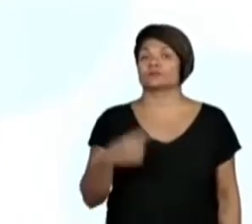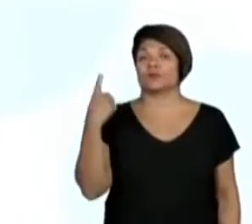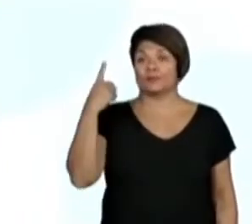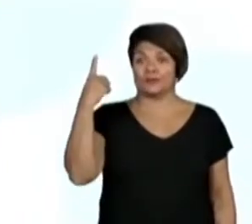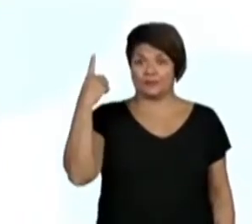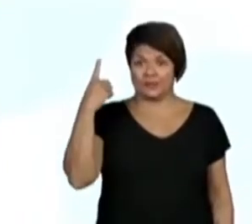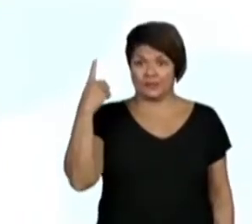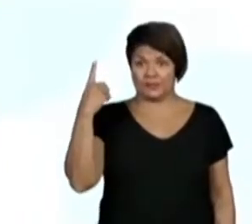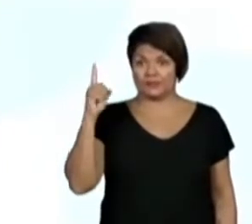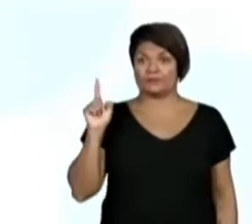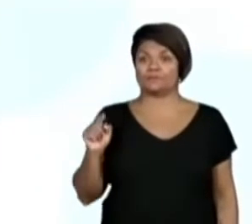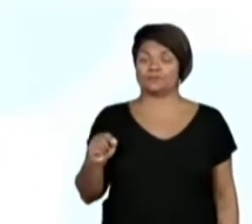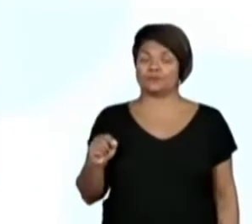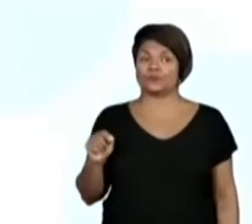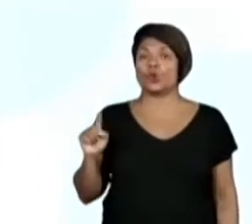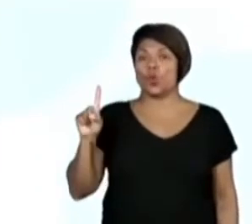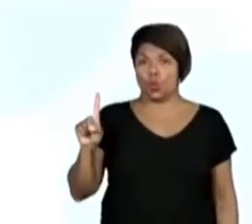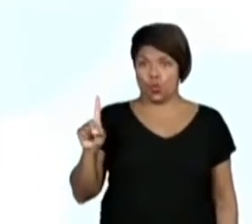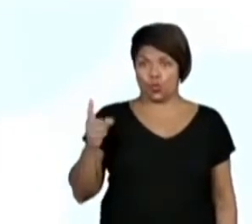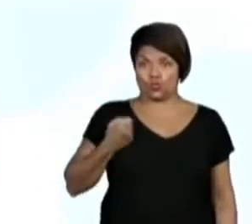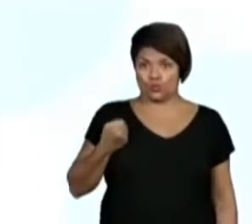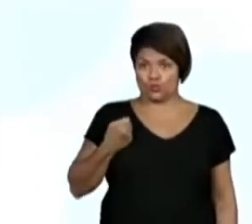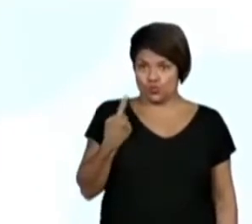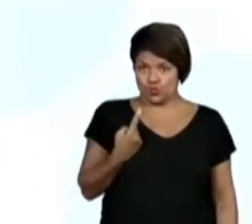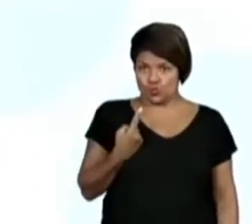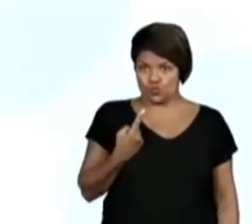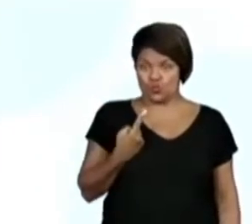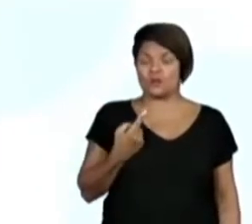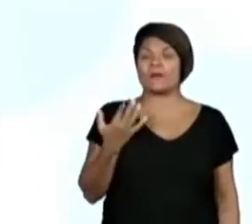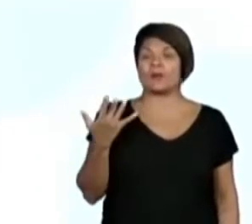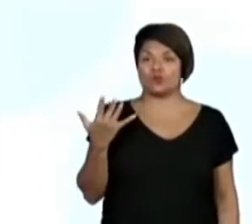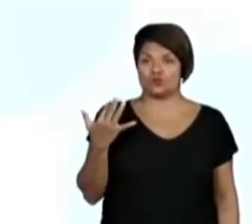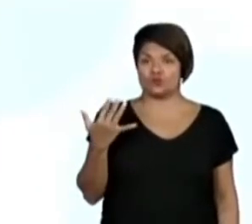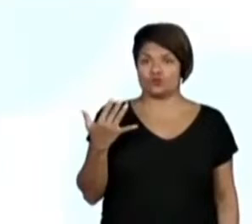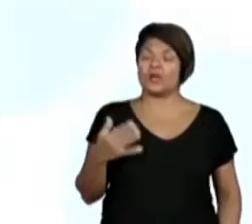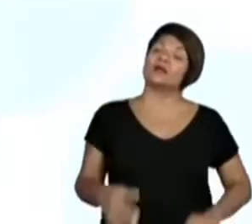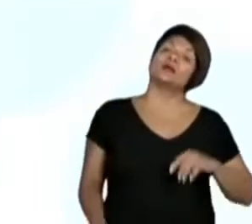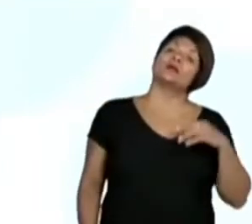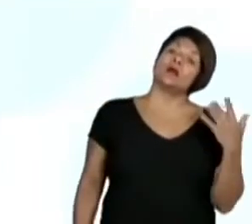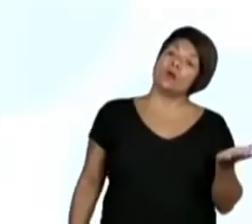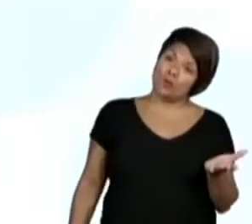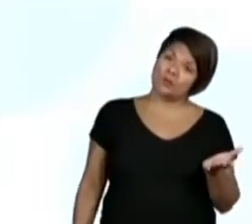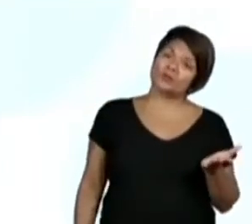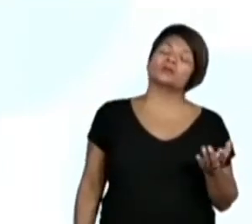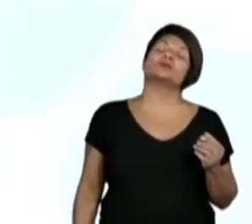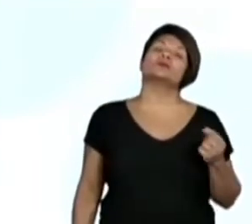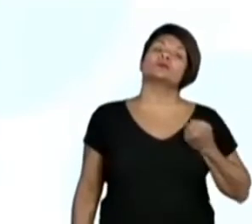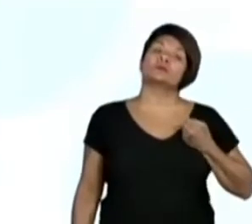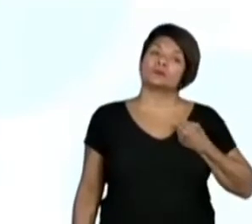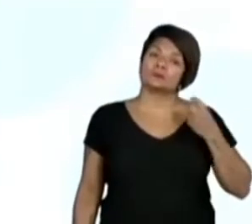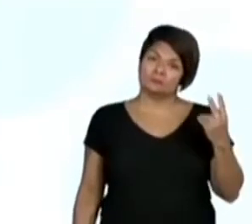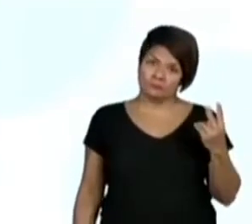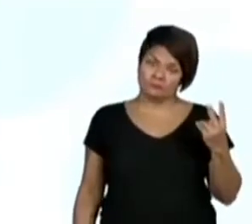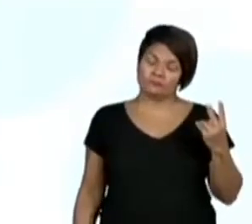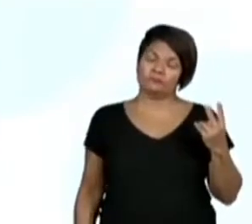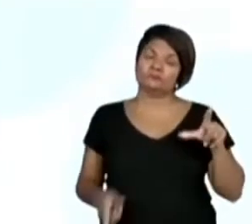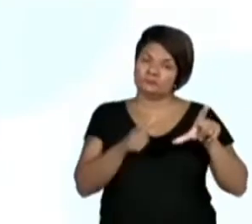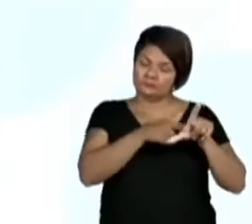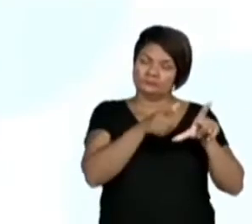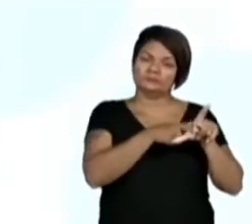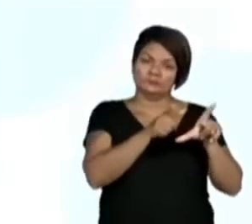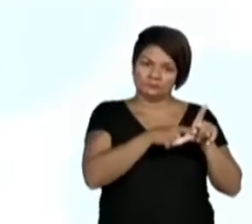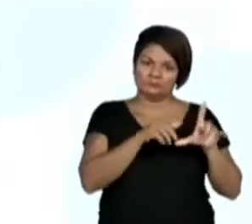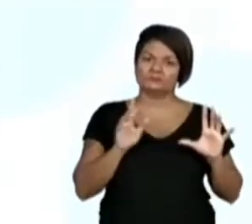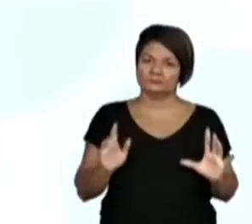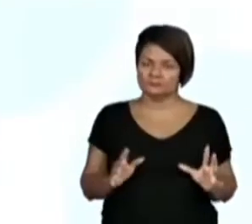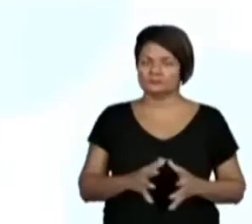eu coloquei o número 1 e uma mãozinha. Na segunda, eu coloquei o número 2 e um pezinho. Vamos desenhar um pouco, né? Só que eu gosto de desenhar no